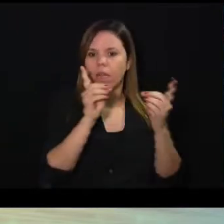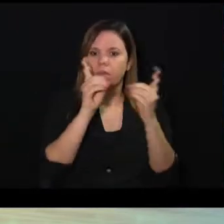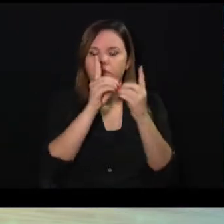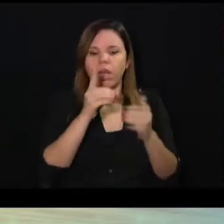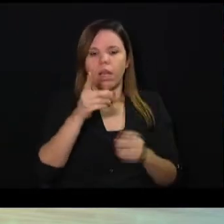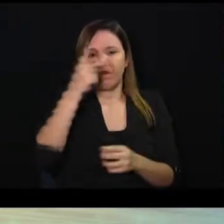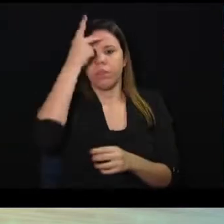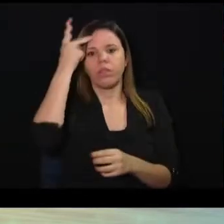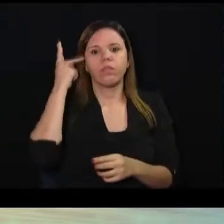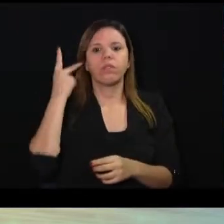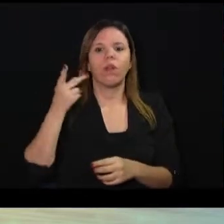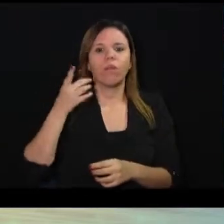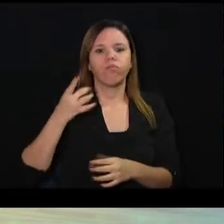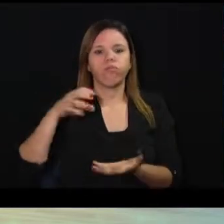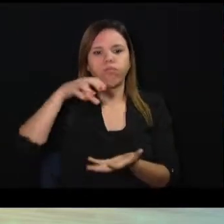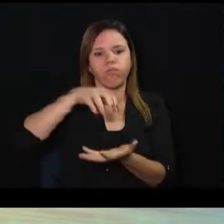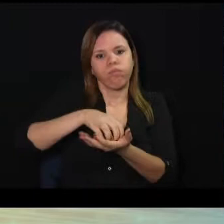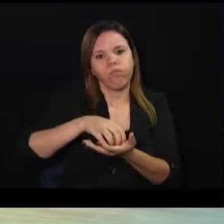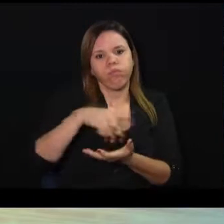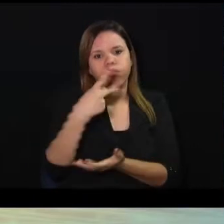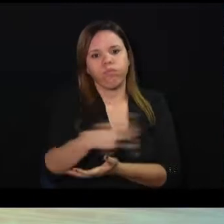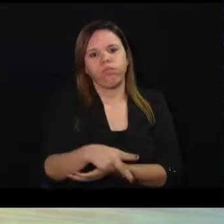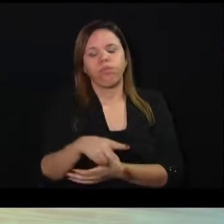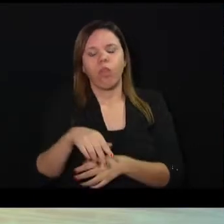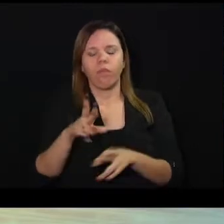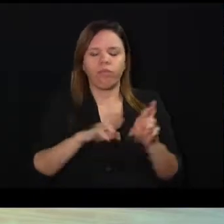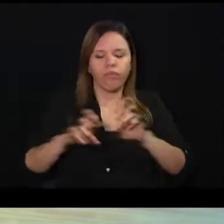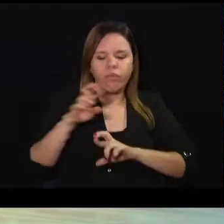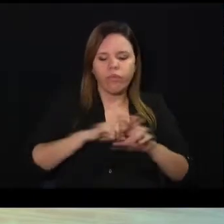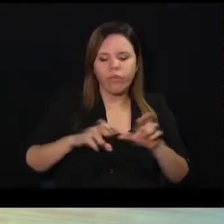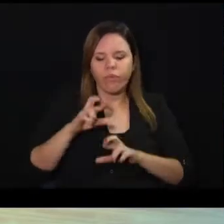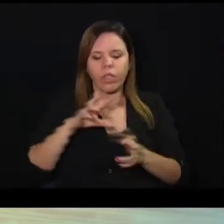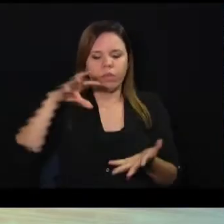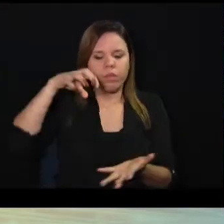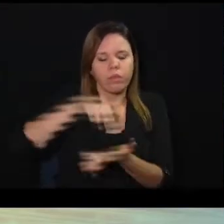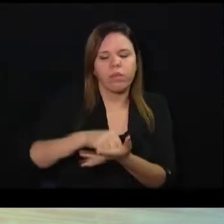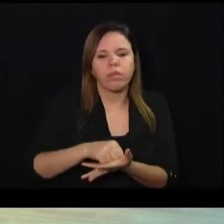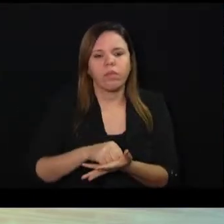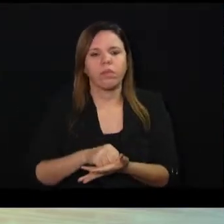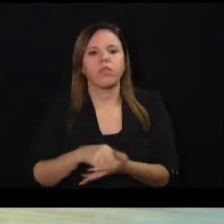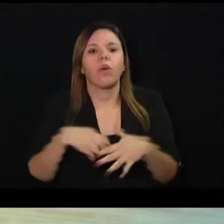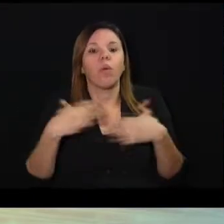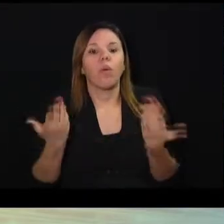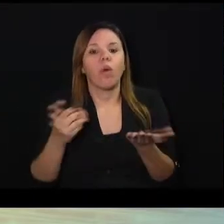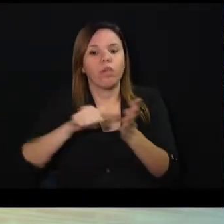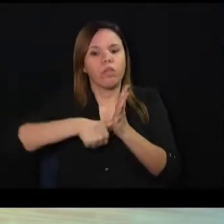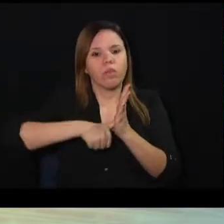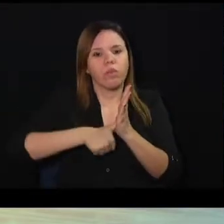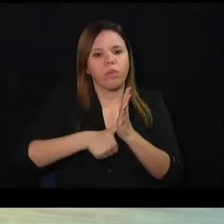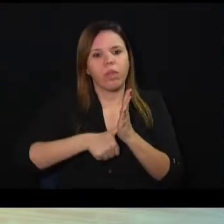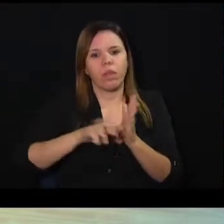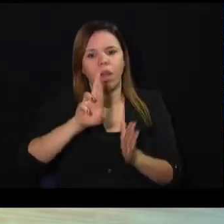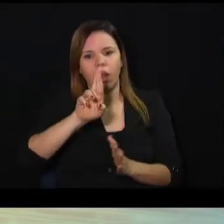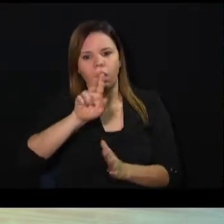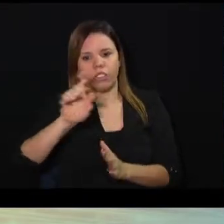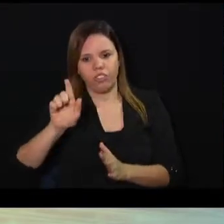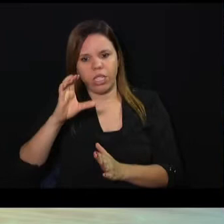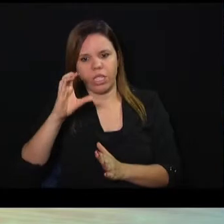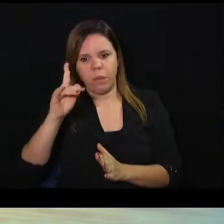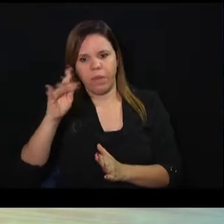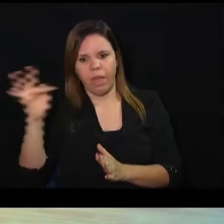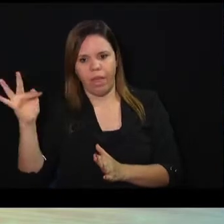em uma das unidades para análise de perfil e cadastro com a seguinte documentação rg cpf